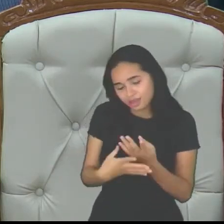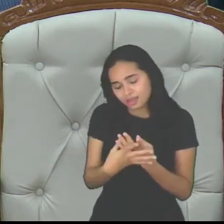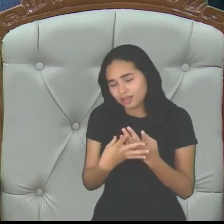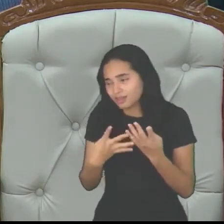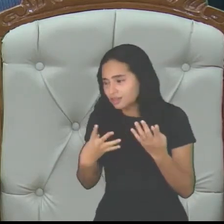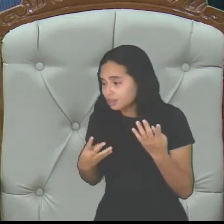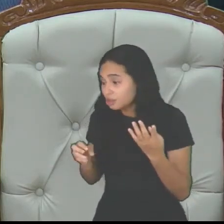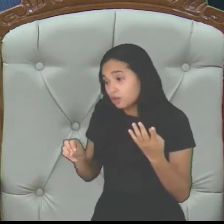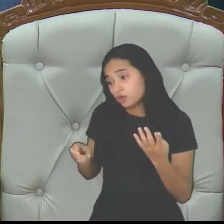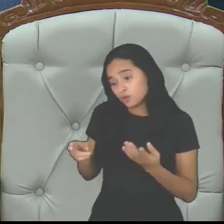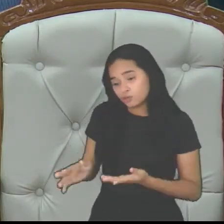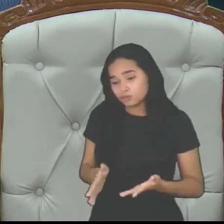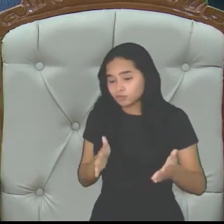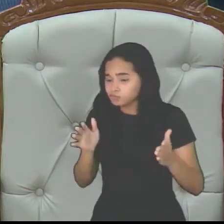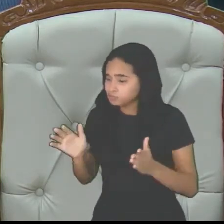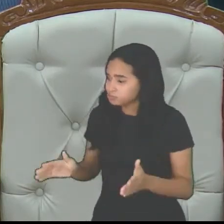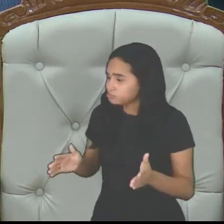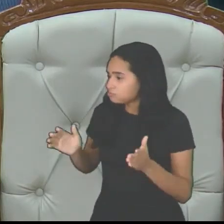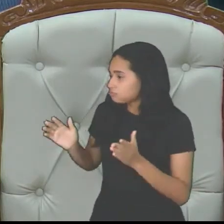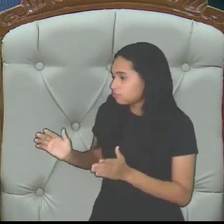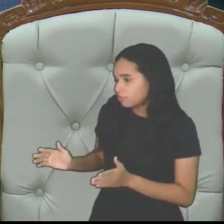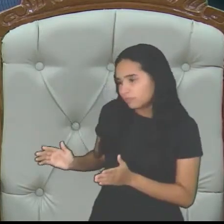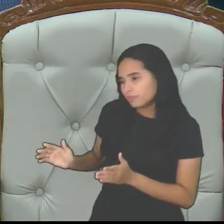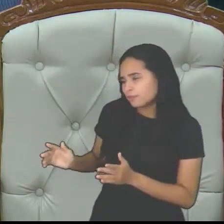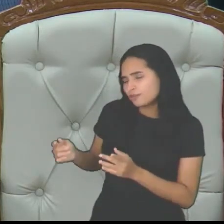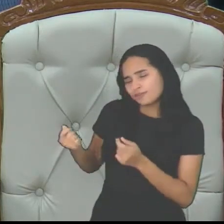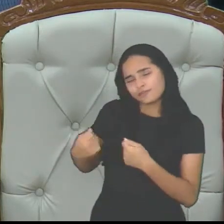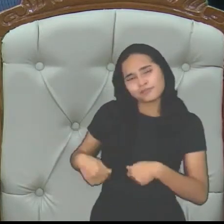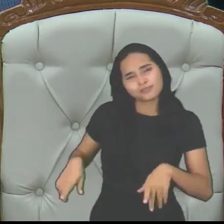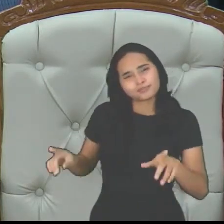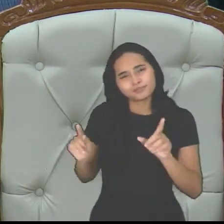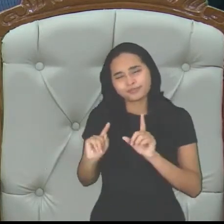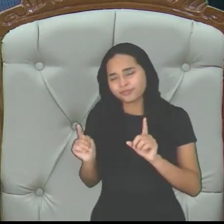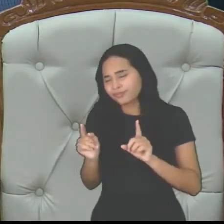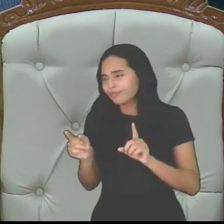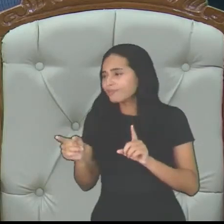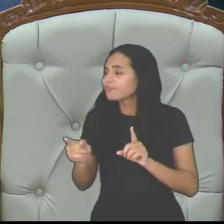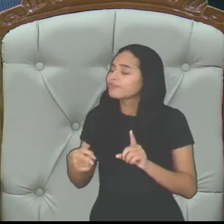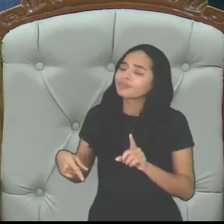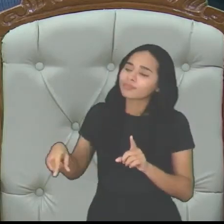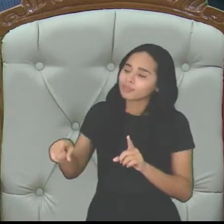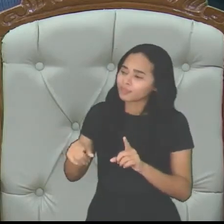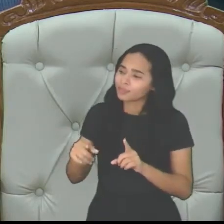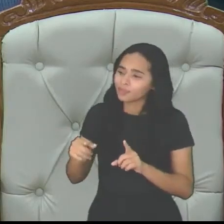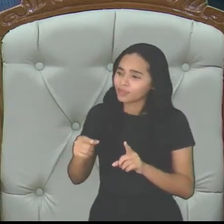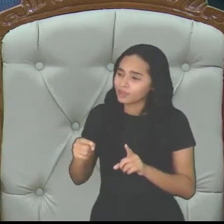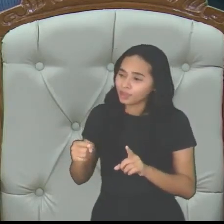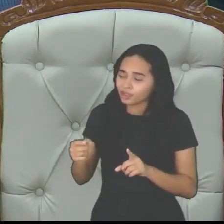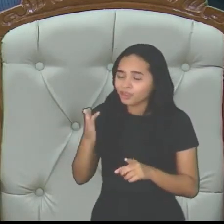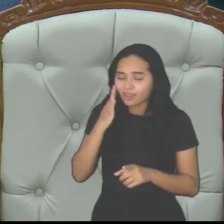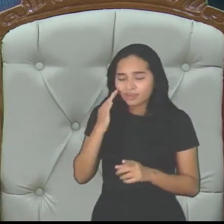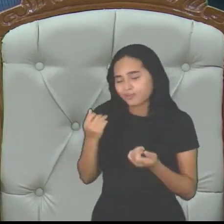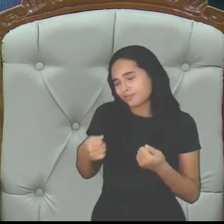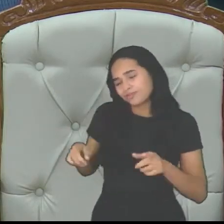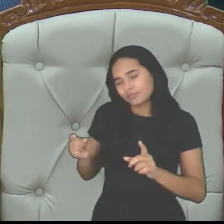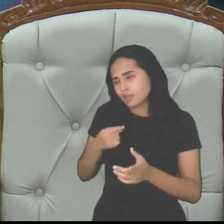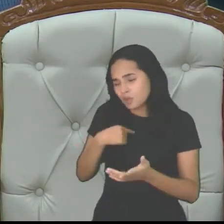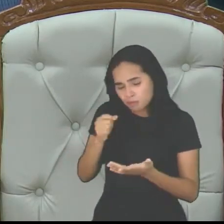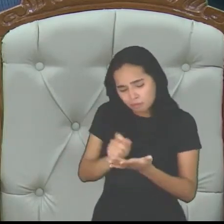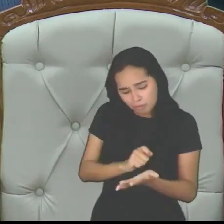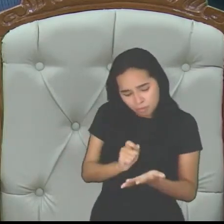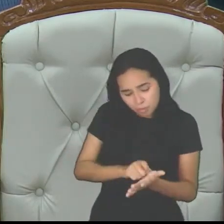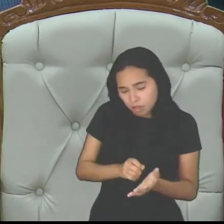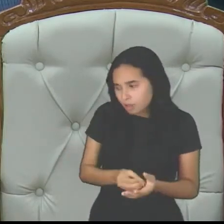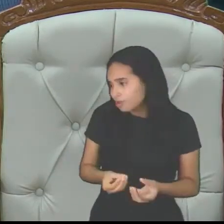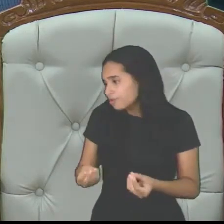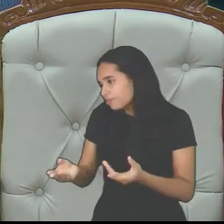ou épocas, não necessitais de que vos escreva, não precisa. Quem